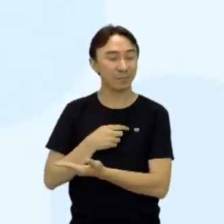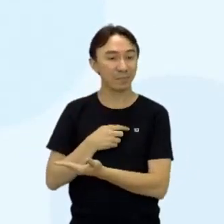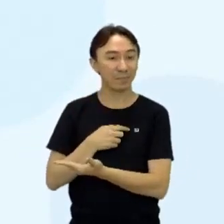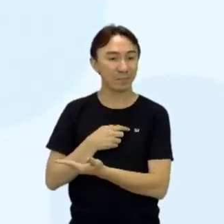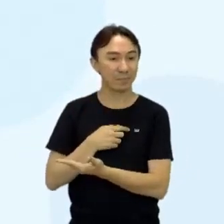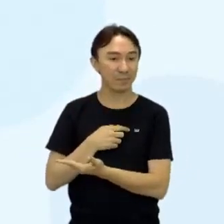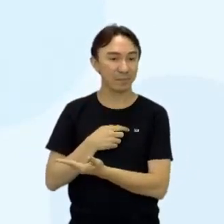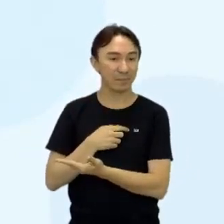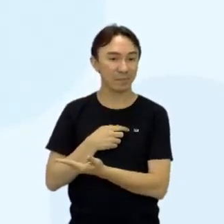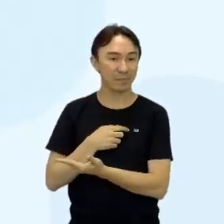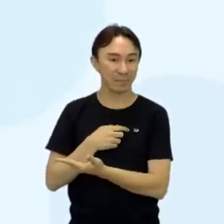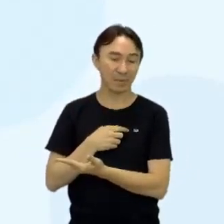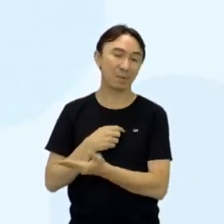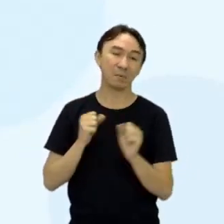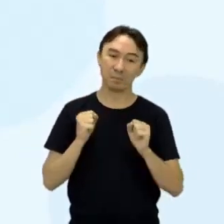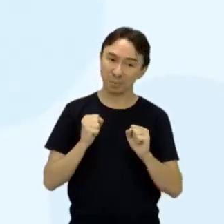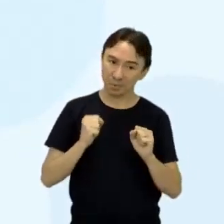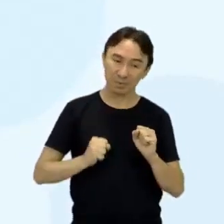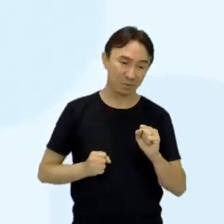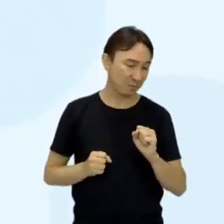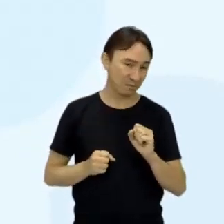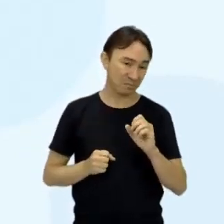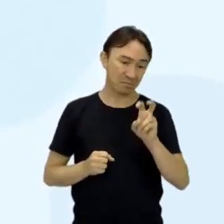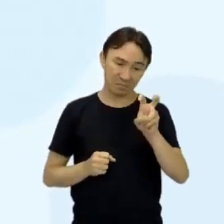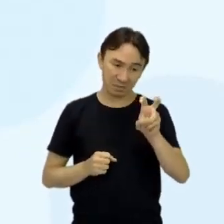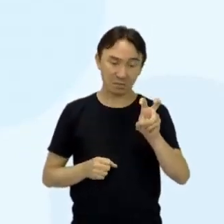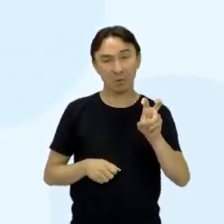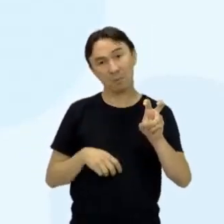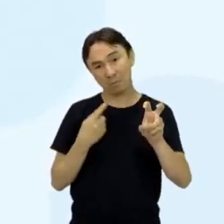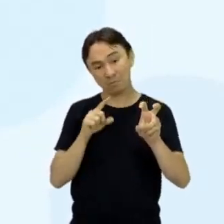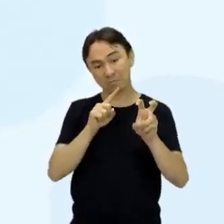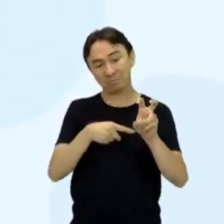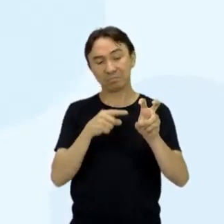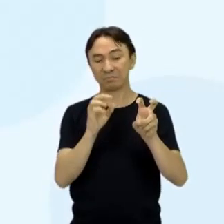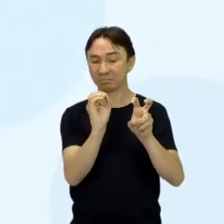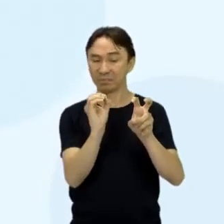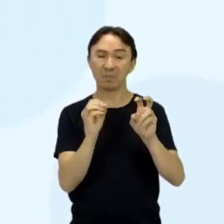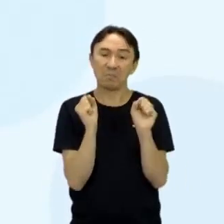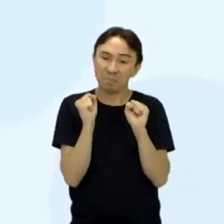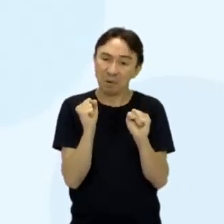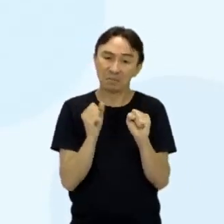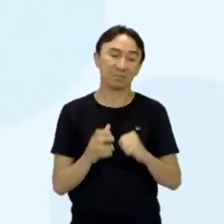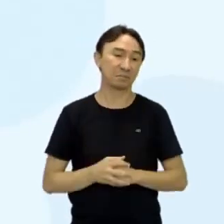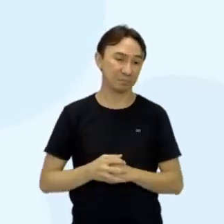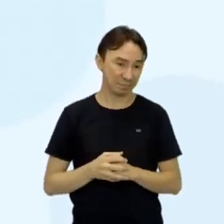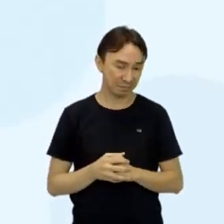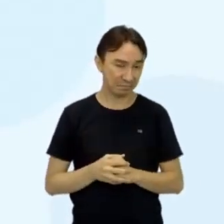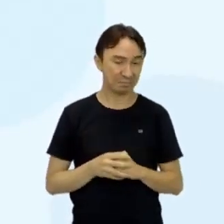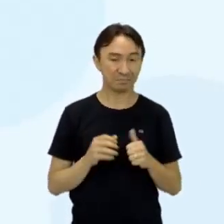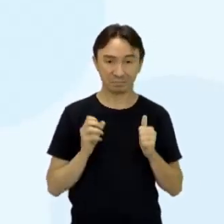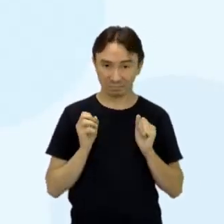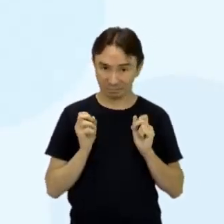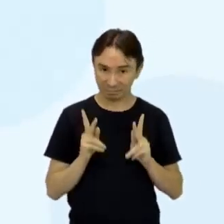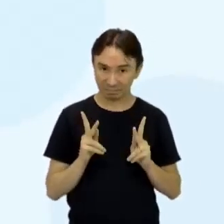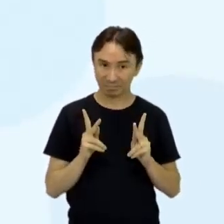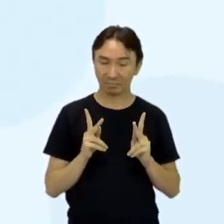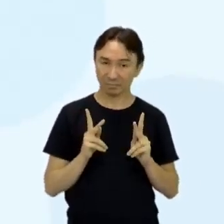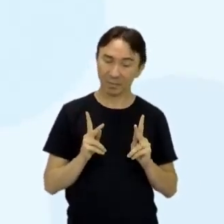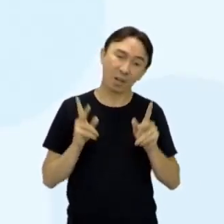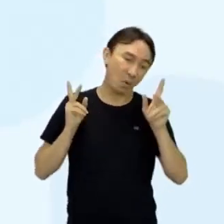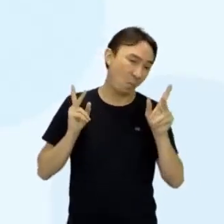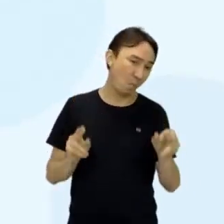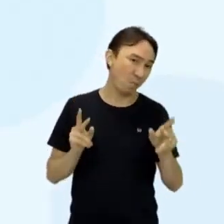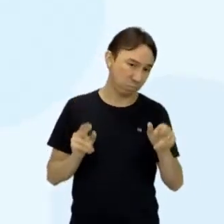5. Também você pode acrescentar uma vírgula, se você quiser escrever com vírgula, né? 5 ou 5,0 é a mesma